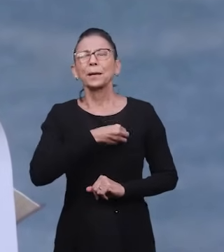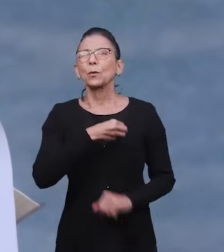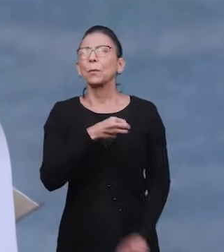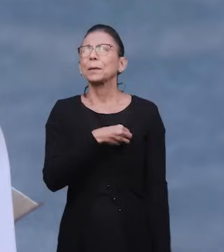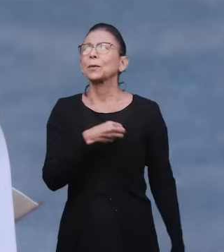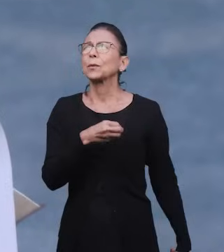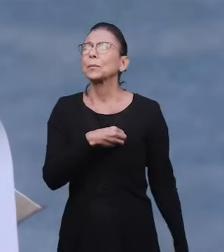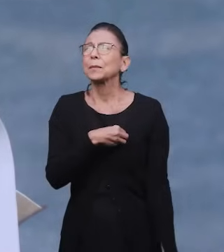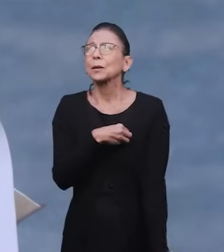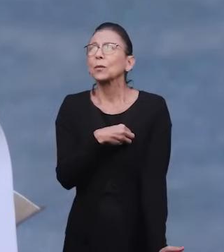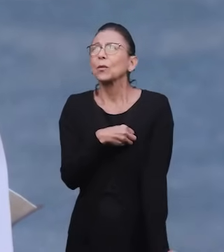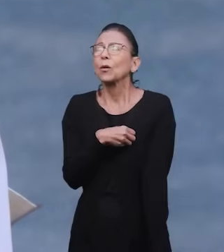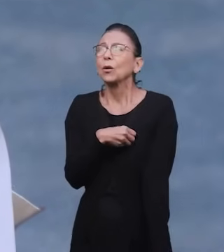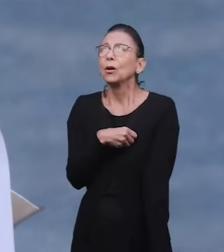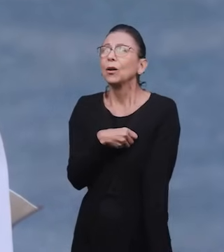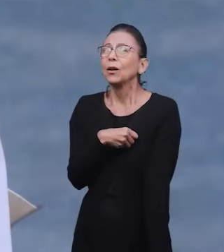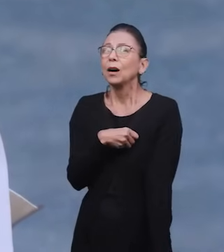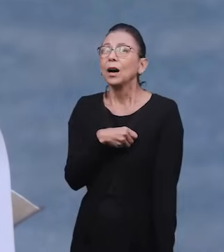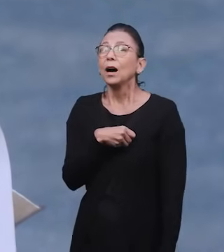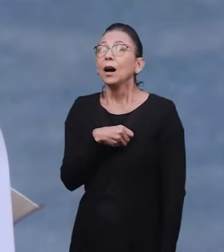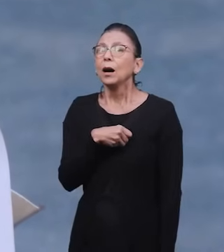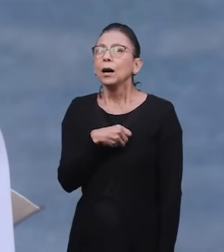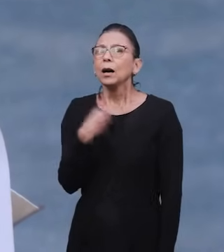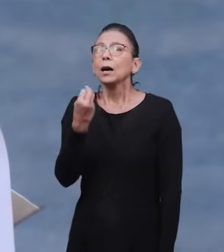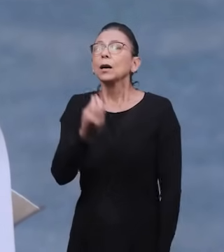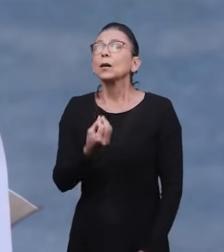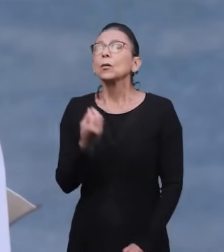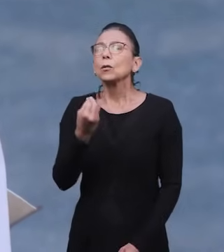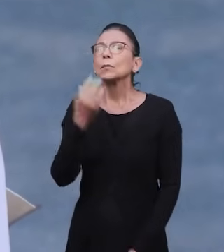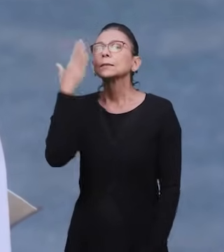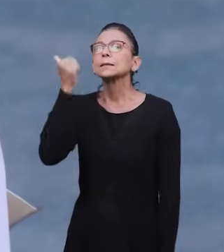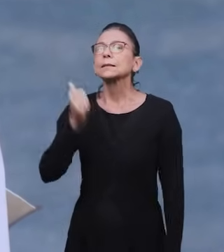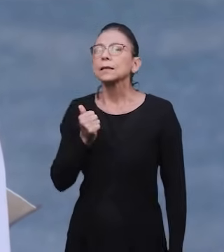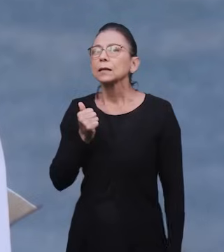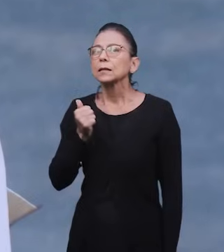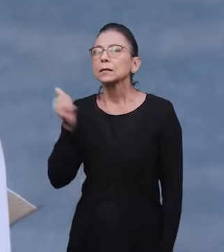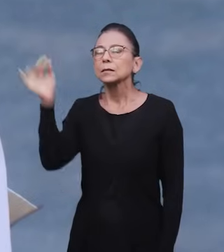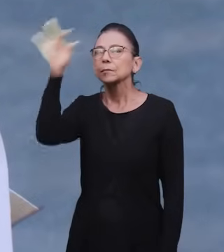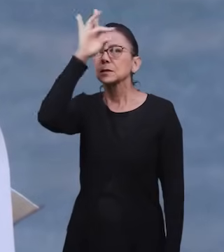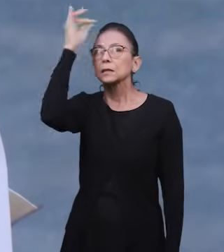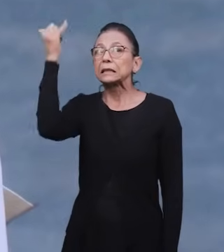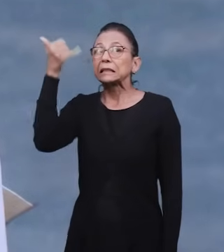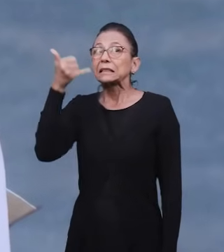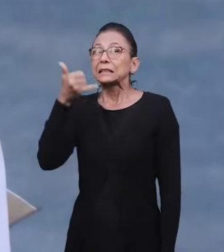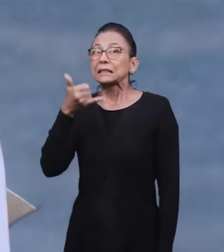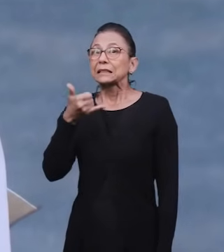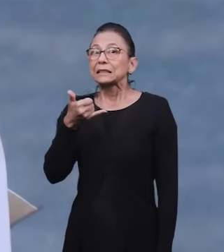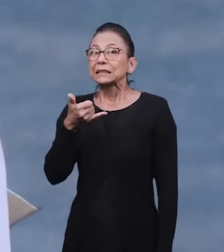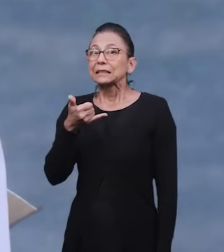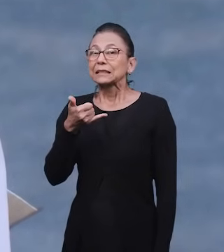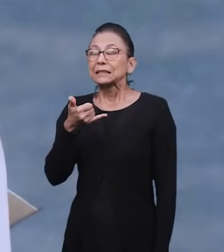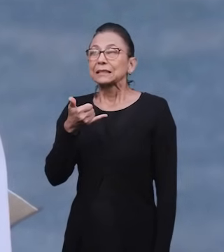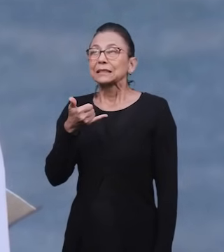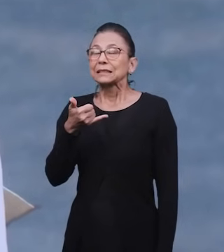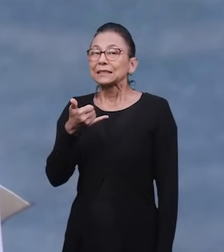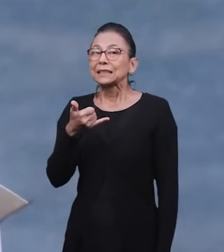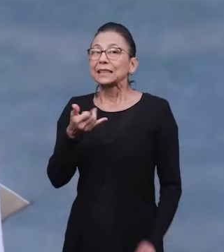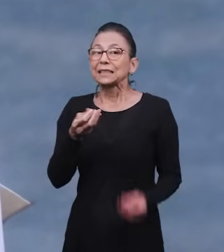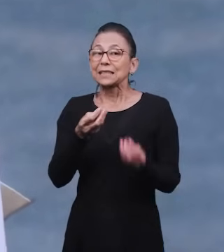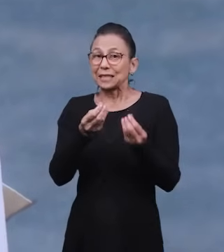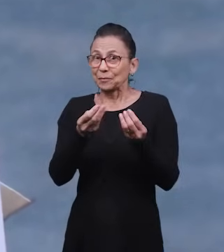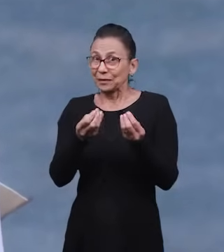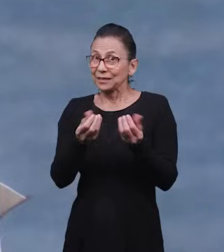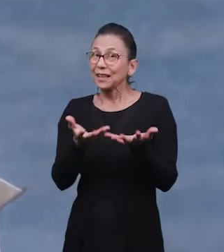boa consciência e não entender que pecamos. Mas o Espírito Santo que fala, isso aí que você fez não está certo, não. Sim, é mesmo. Aí que nos